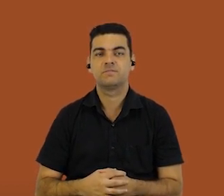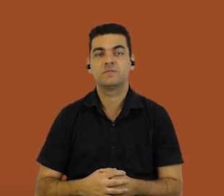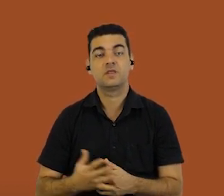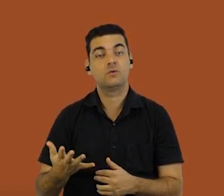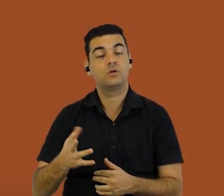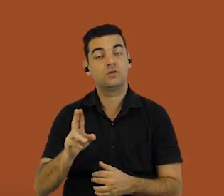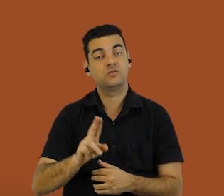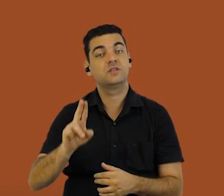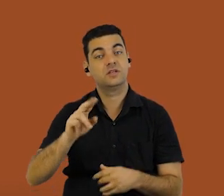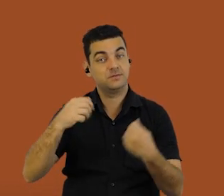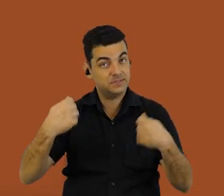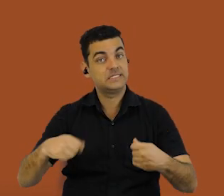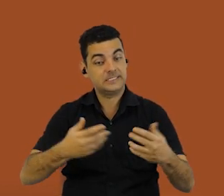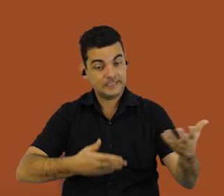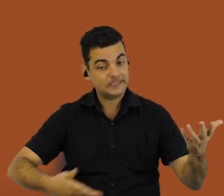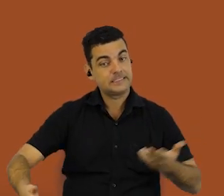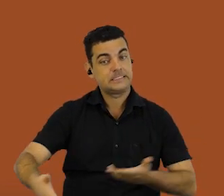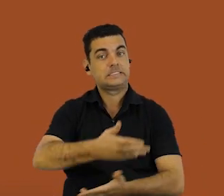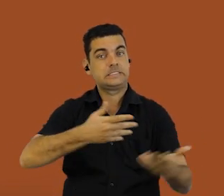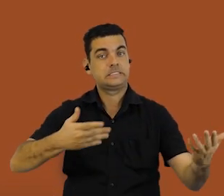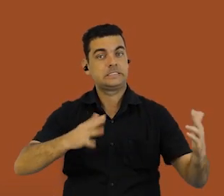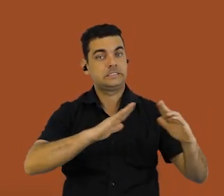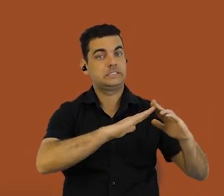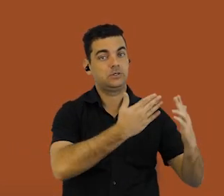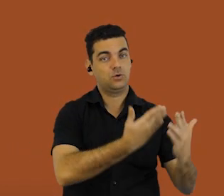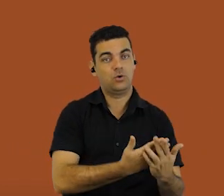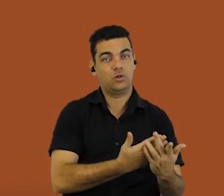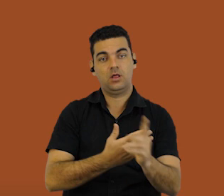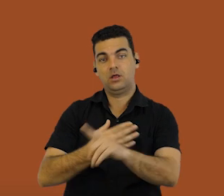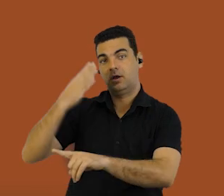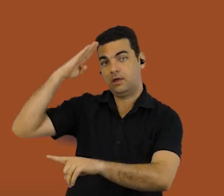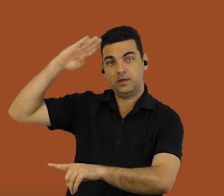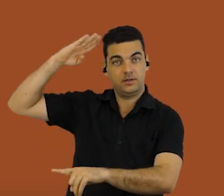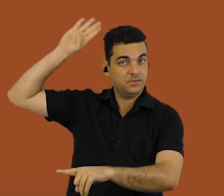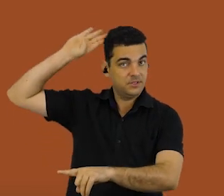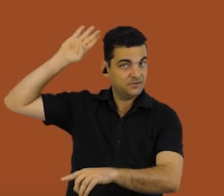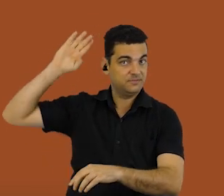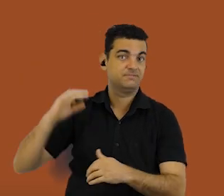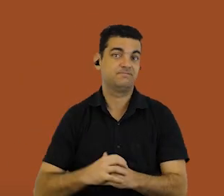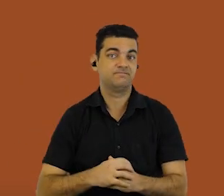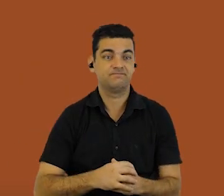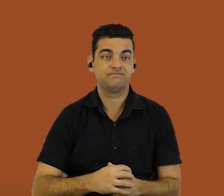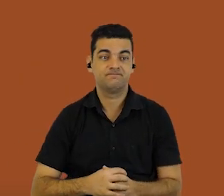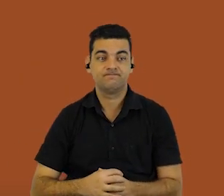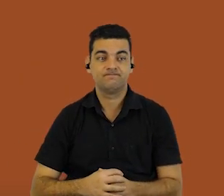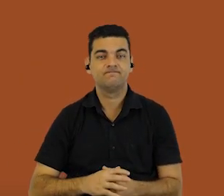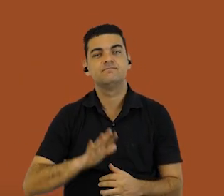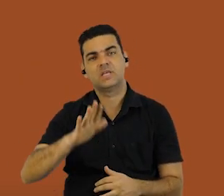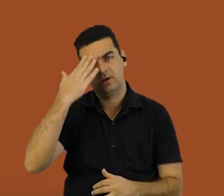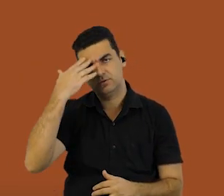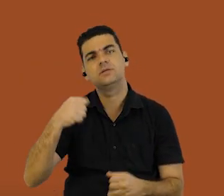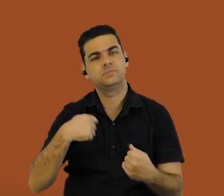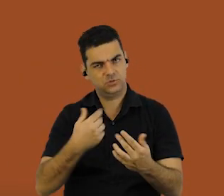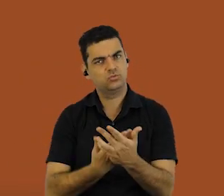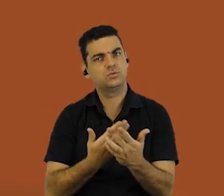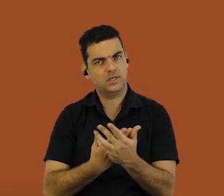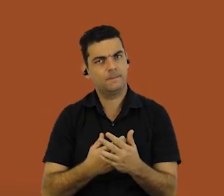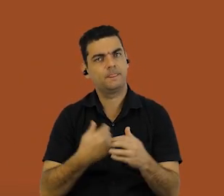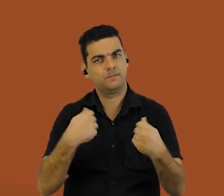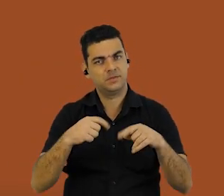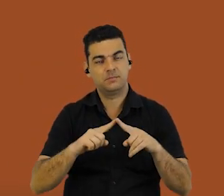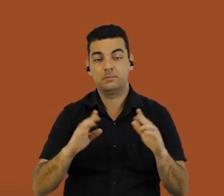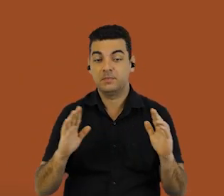dessa troca que a universidade precisa ter realmente, né? Assim, embora eu tenha o entendimento de que é preciso buscar formação, eu também